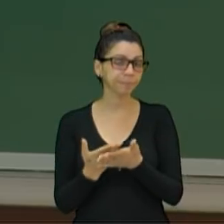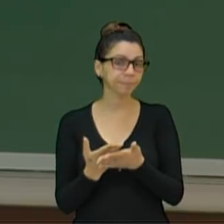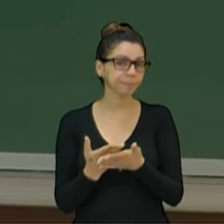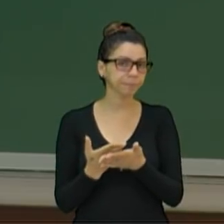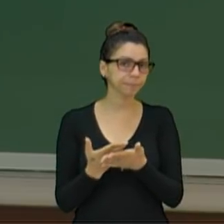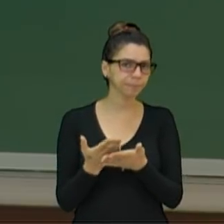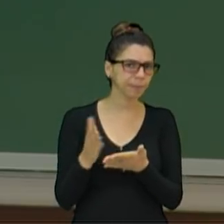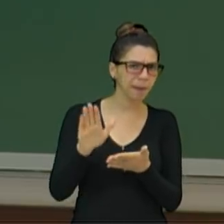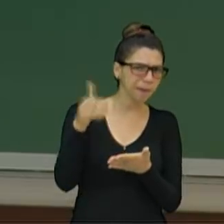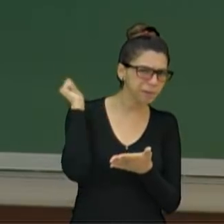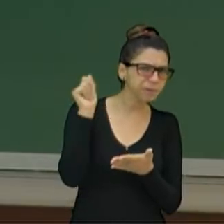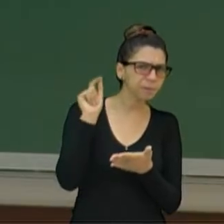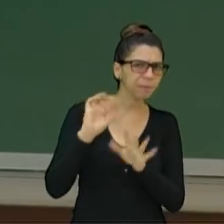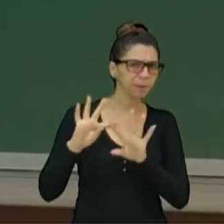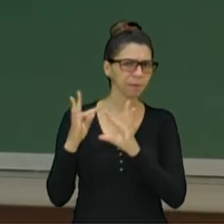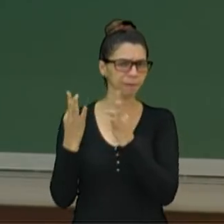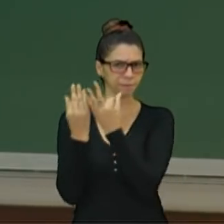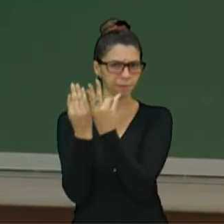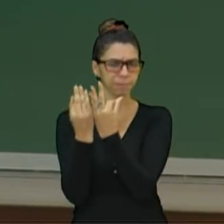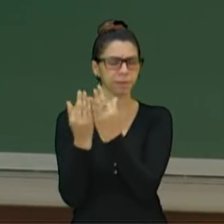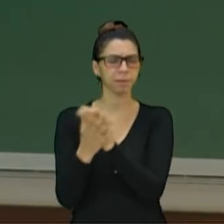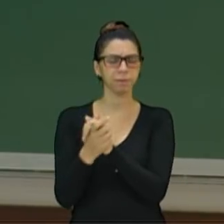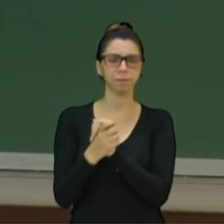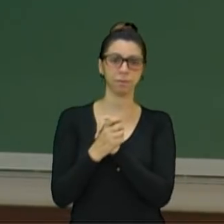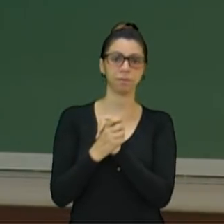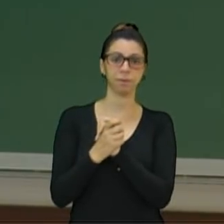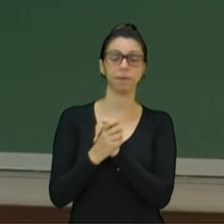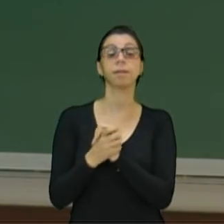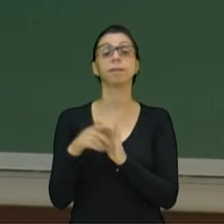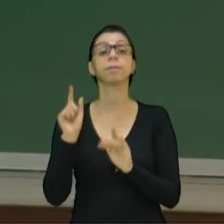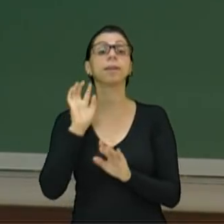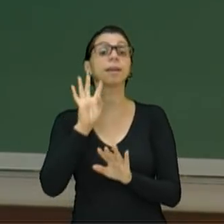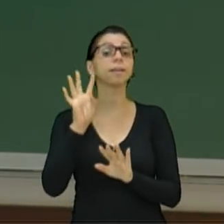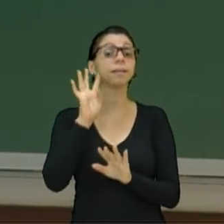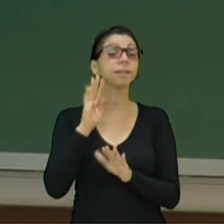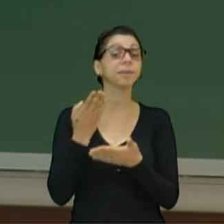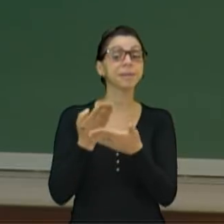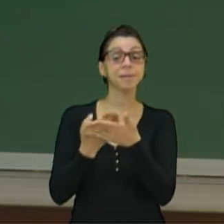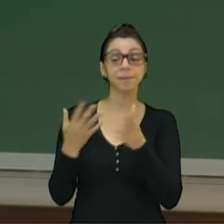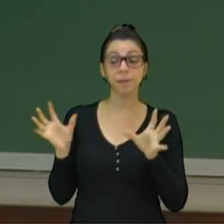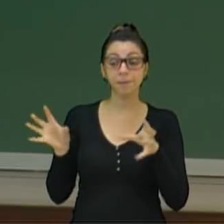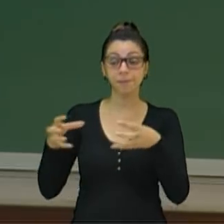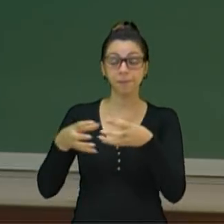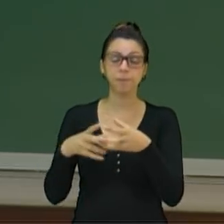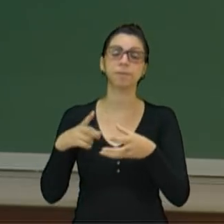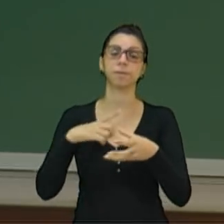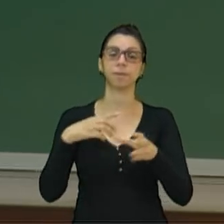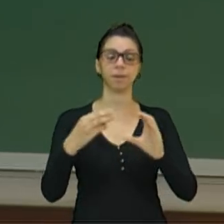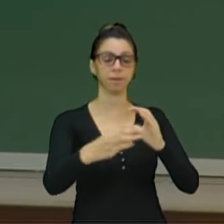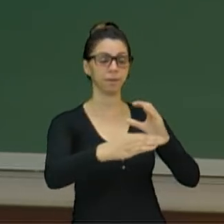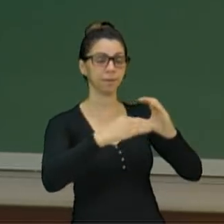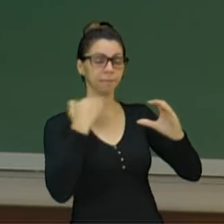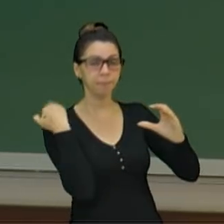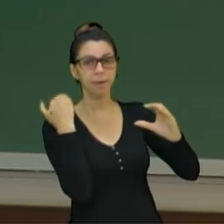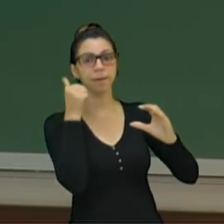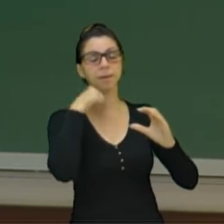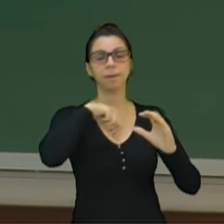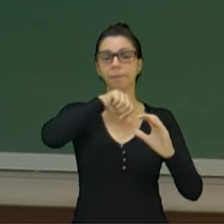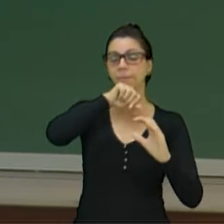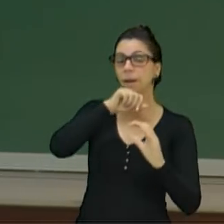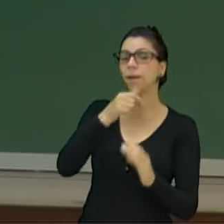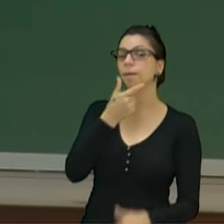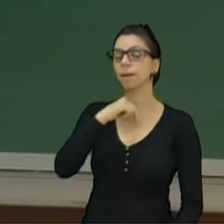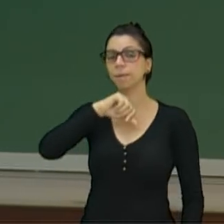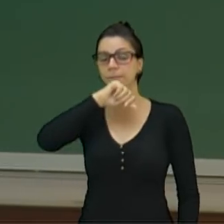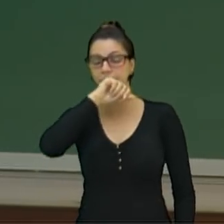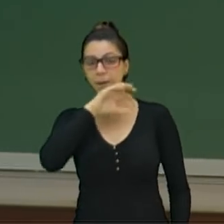mundo da família? Que é legal vocês estudarem em conjunto. Sabe que eu recebo vários e-mails de mães e de pais dizendo que